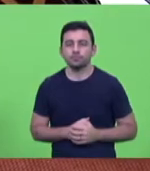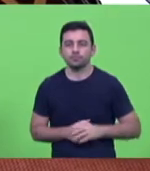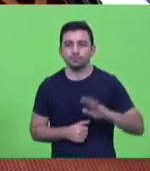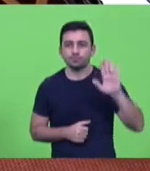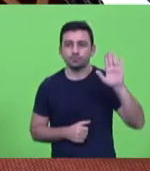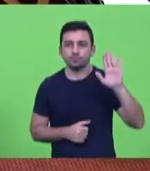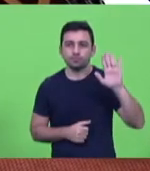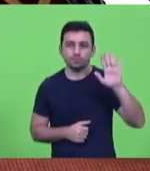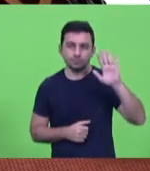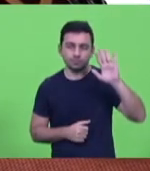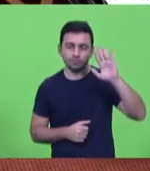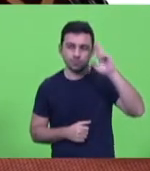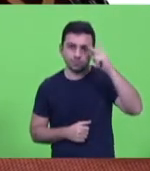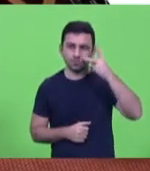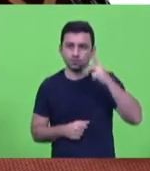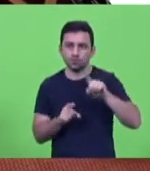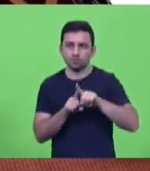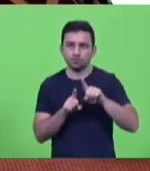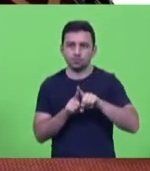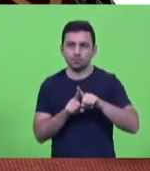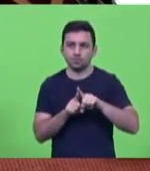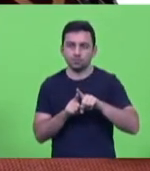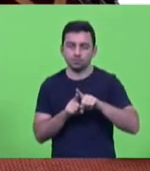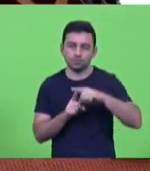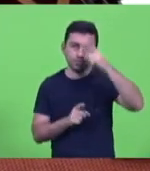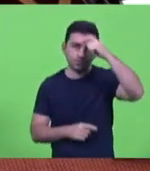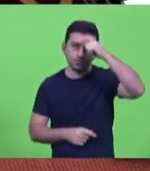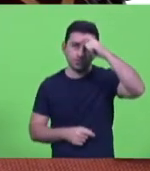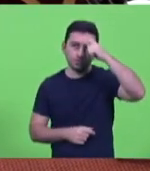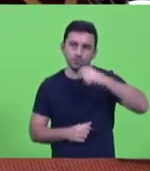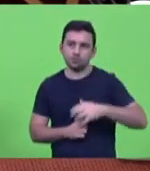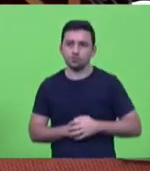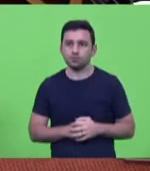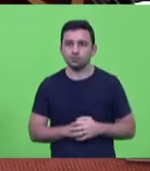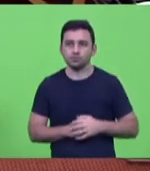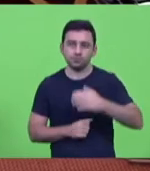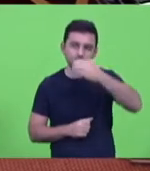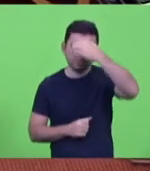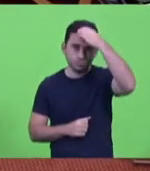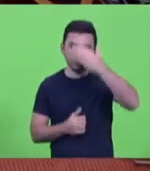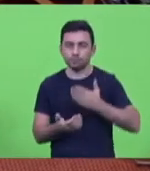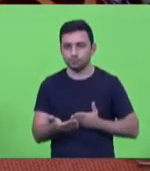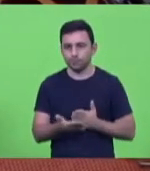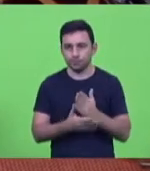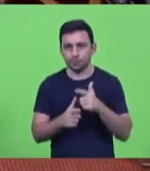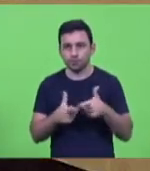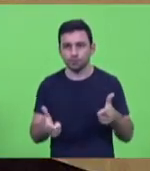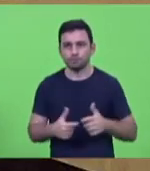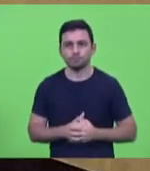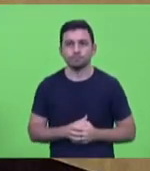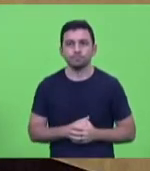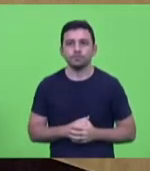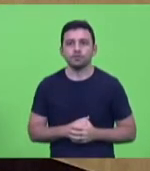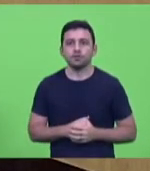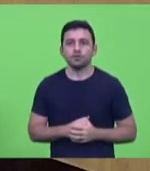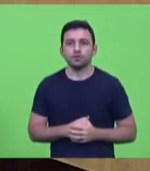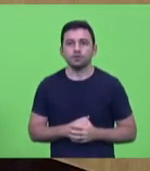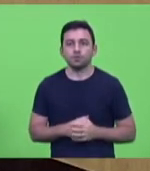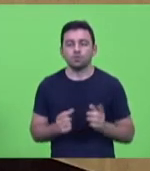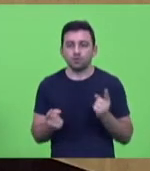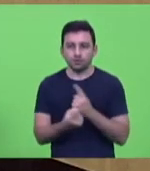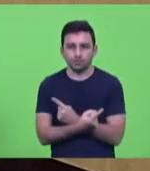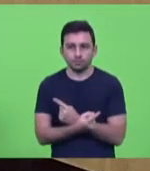deputado Maurício Scudillac, do Coronel Mocelinho, aprovado por maioria. Voto contrário, no